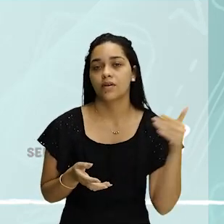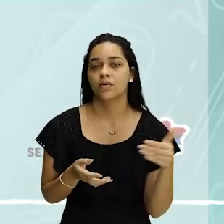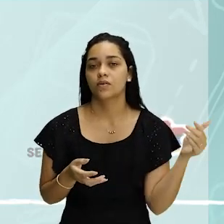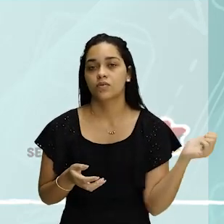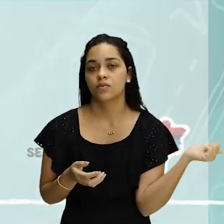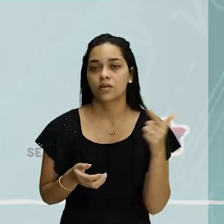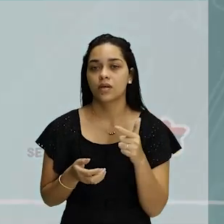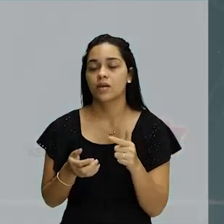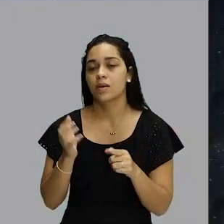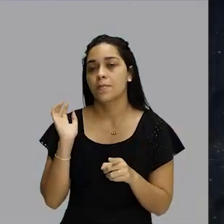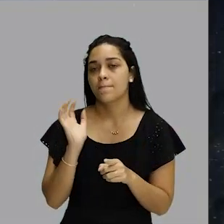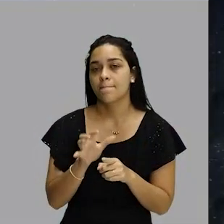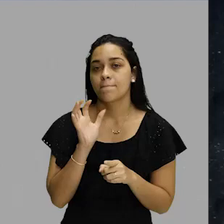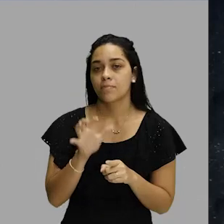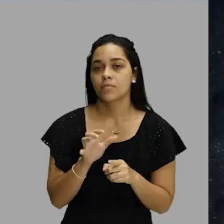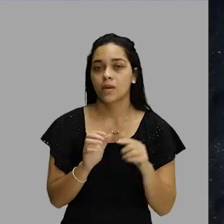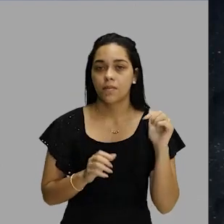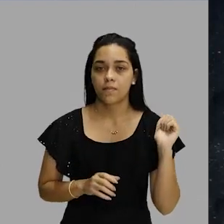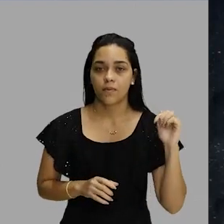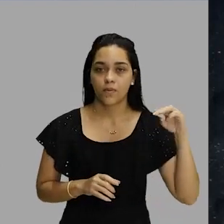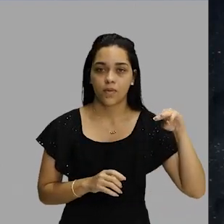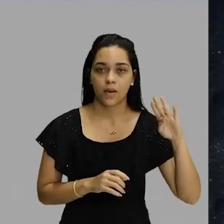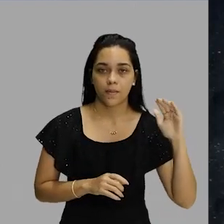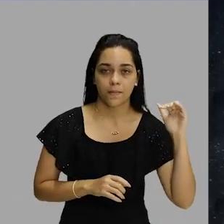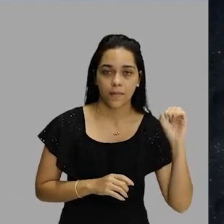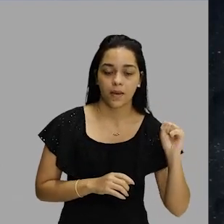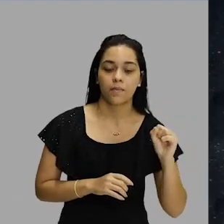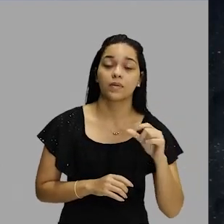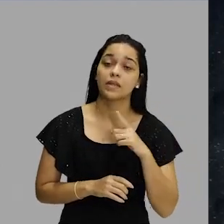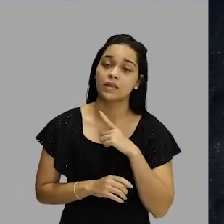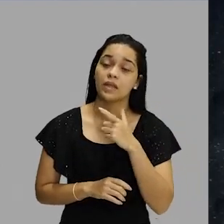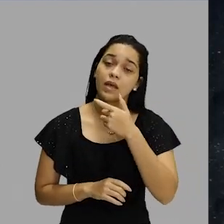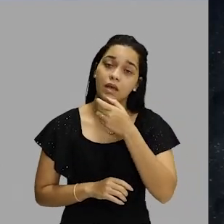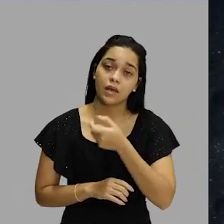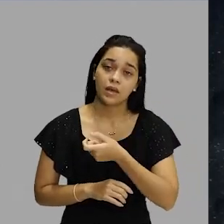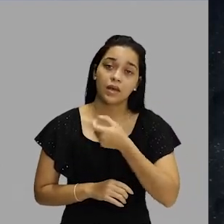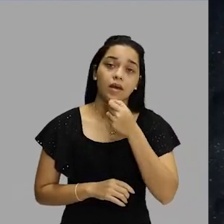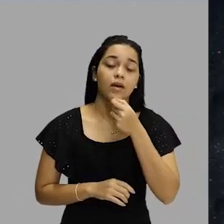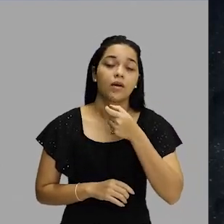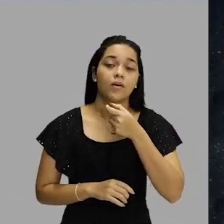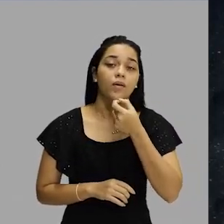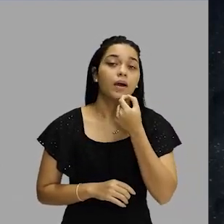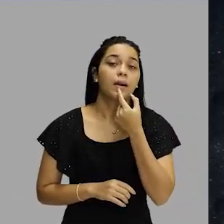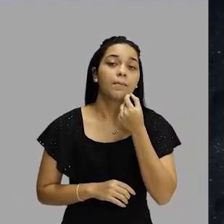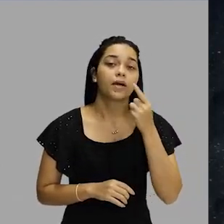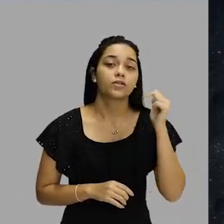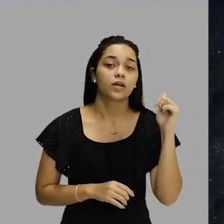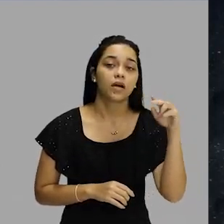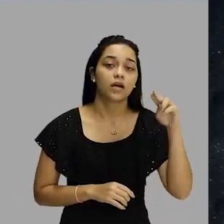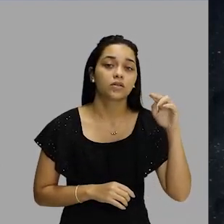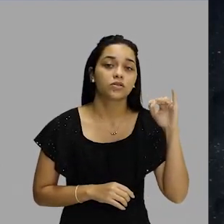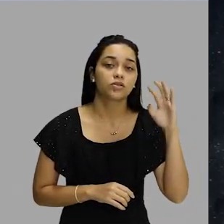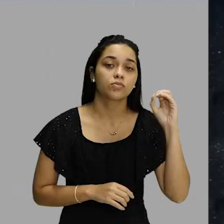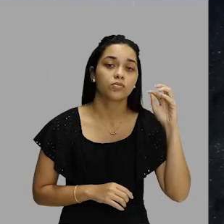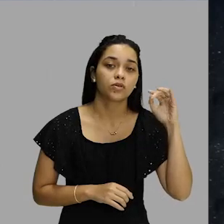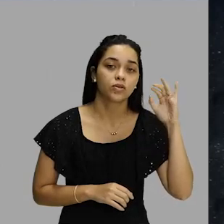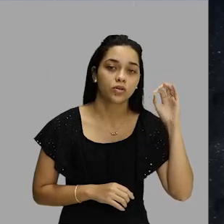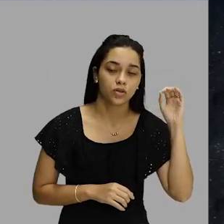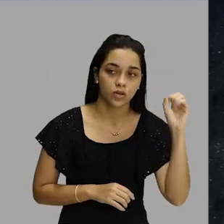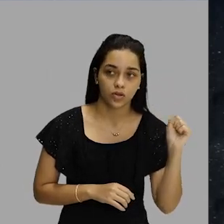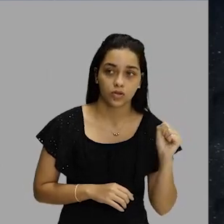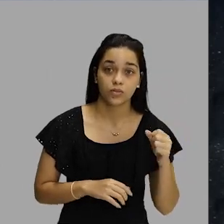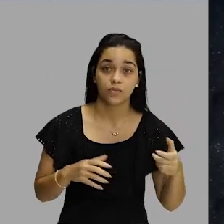que a provocada por amebas. E é tratada com antibióticos. Né? Os antibióticos, pessoal, são